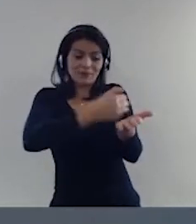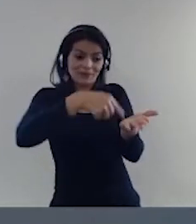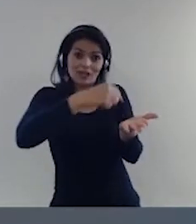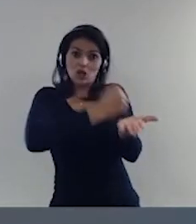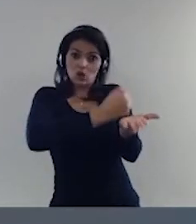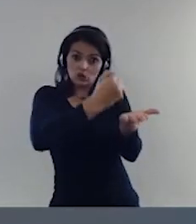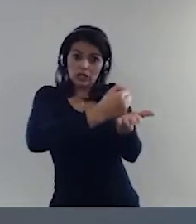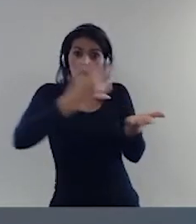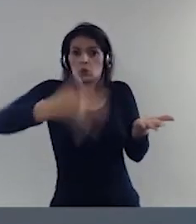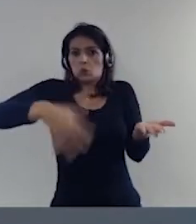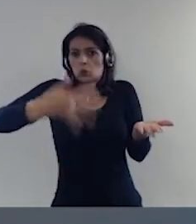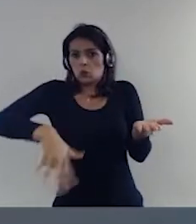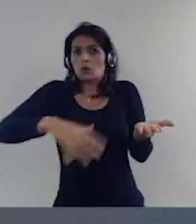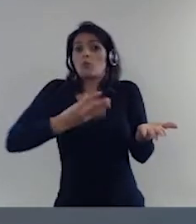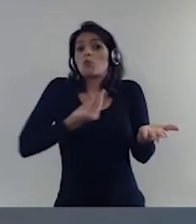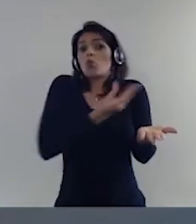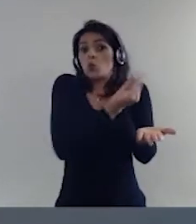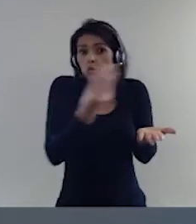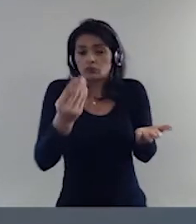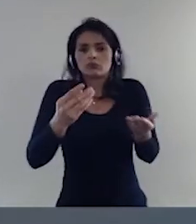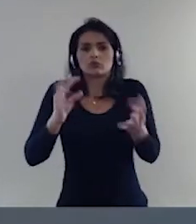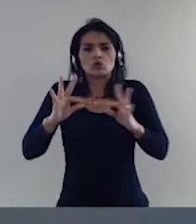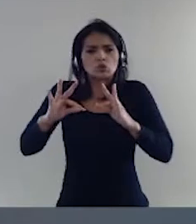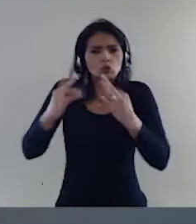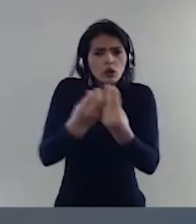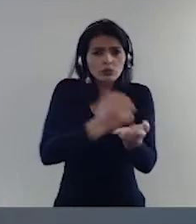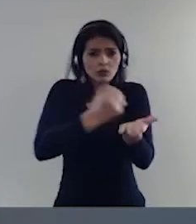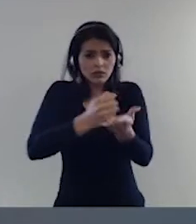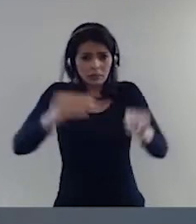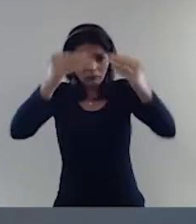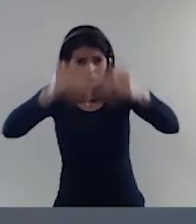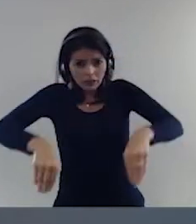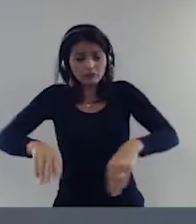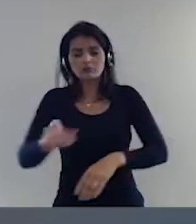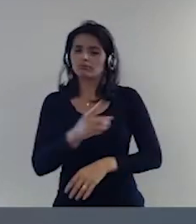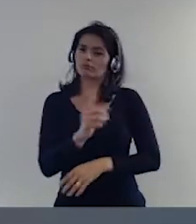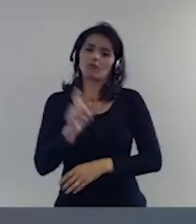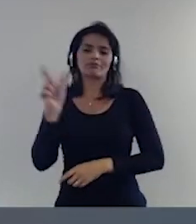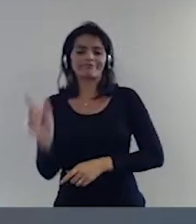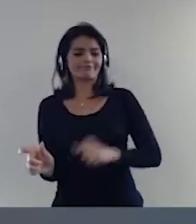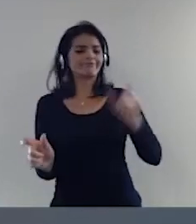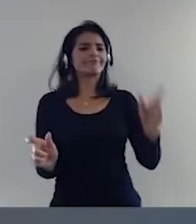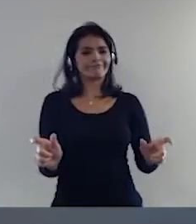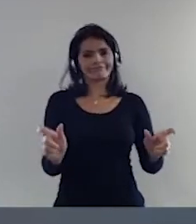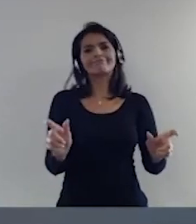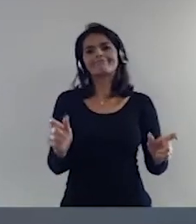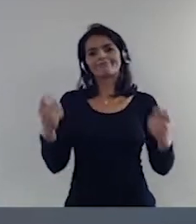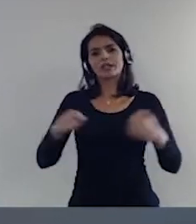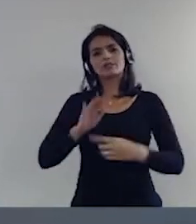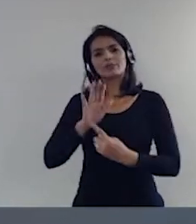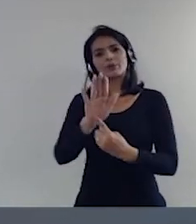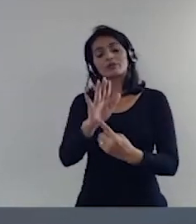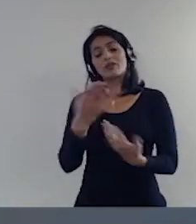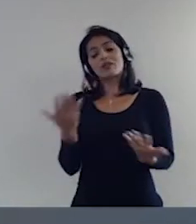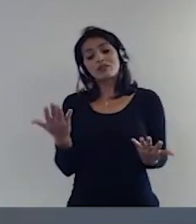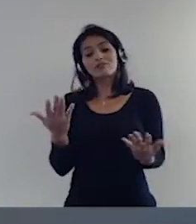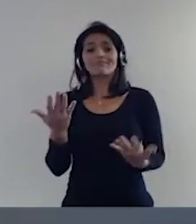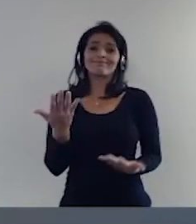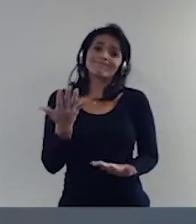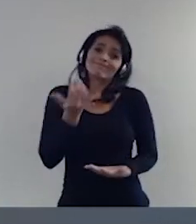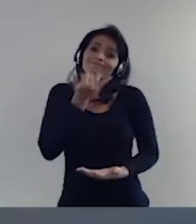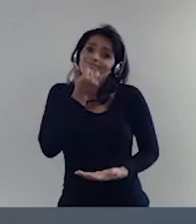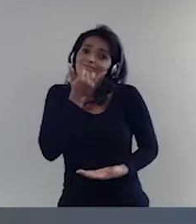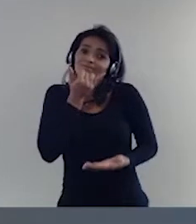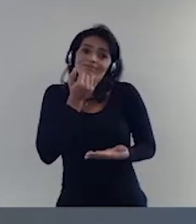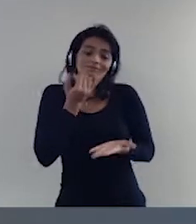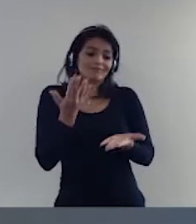foram impactados, mas não todos, né? Então, a parte deve demonstrar que, de fato, no caso dela, a prestação